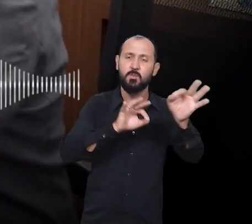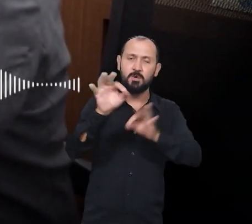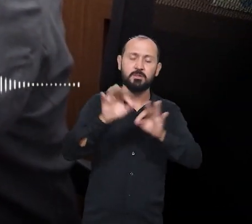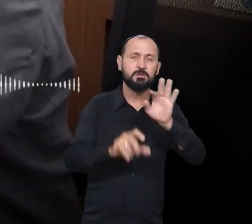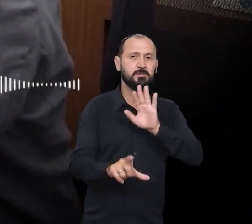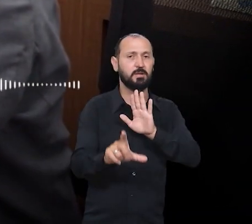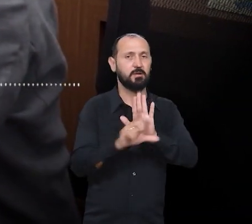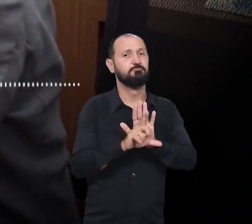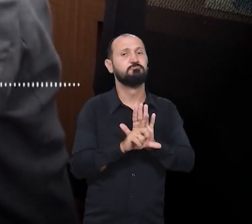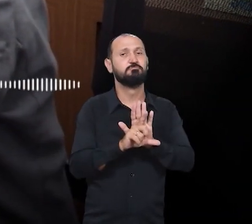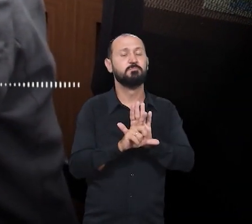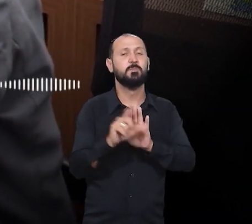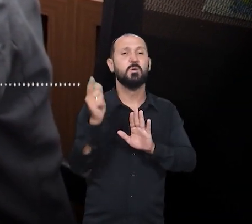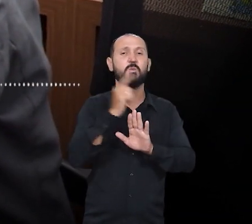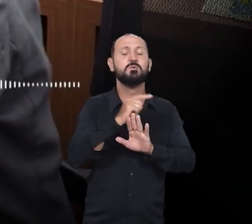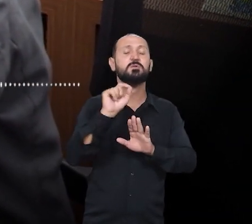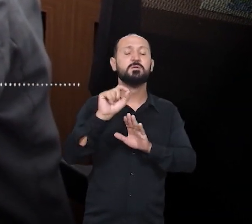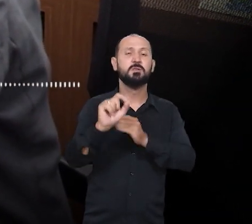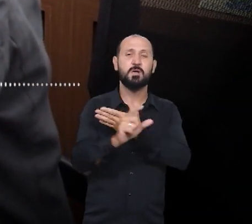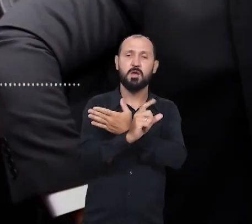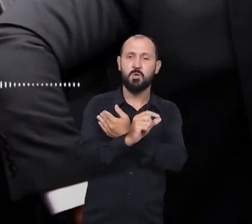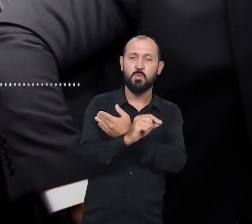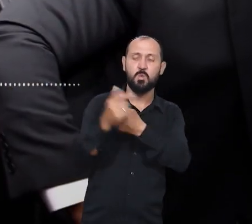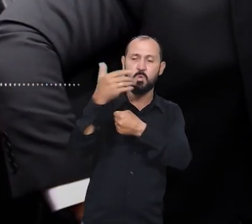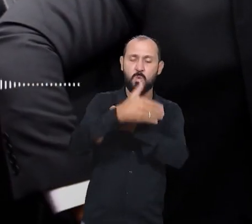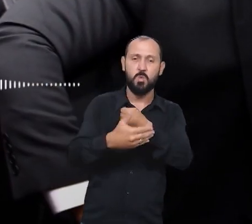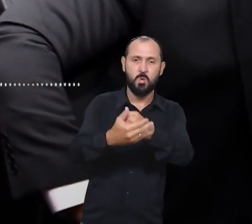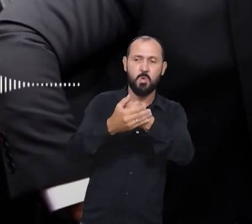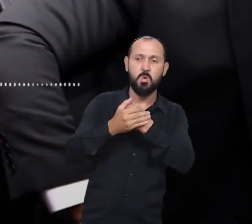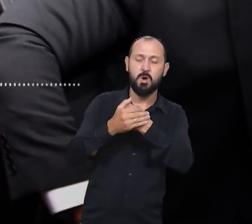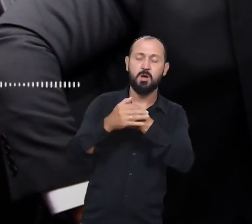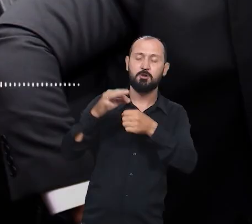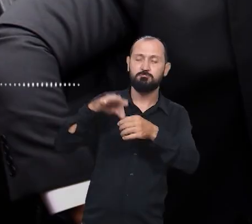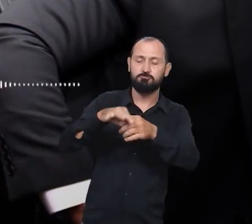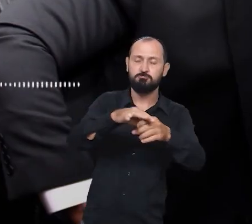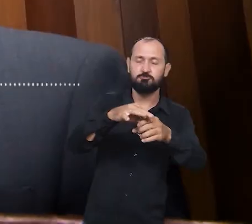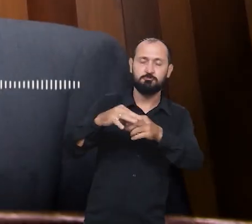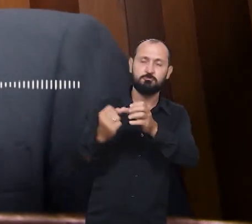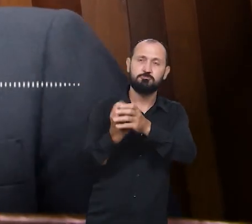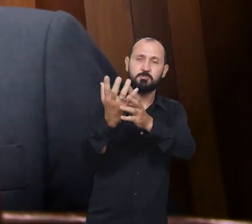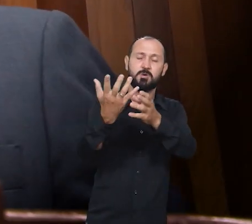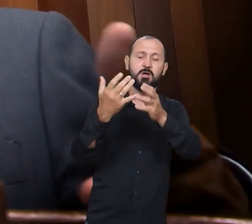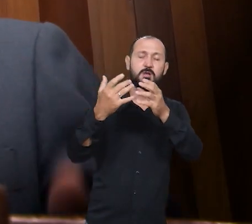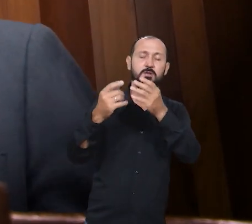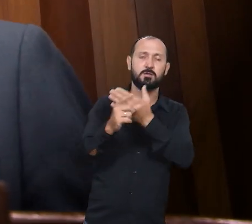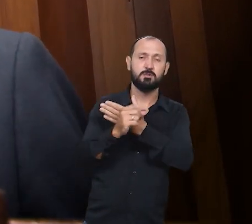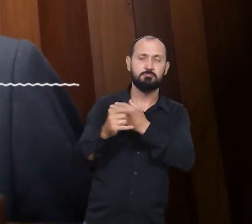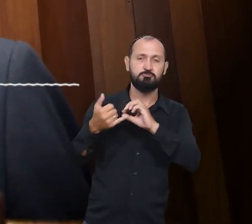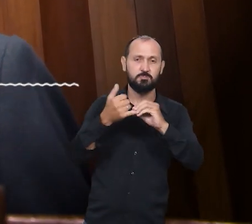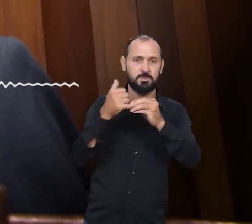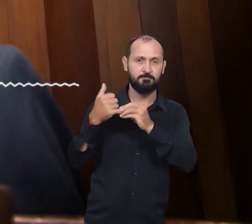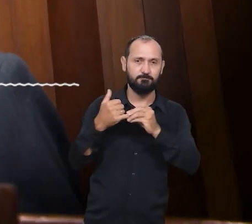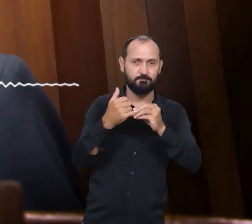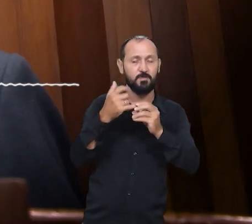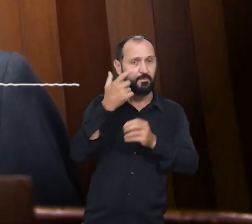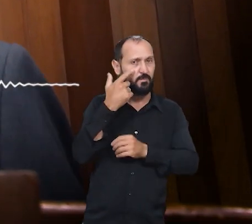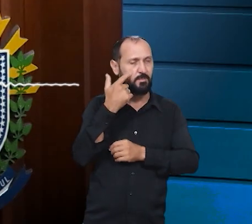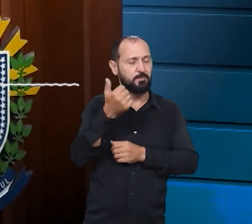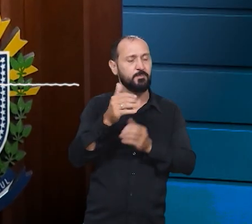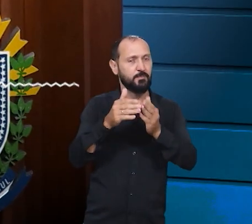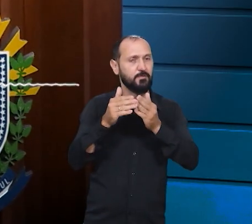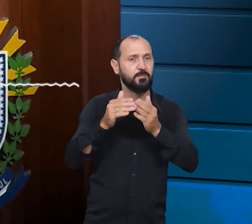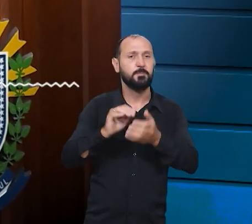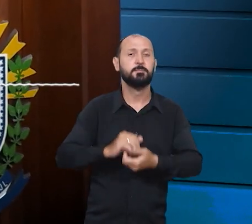Vamos resgatar ele, vamos construir essa legislação para proteger o avanço do plantio de soja na bacia do